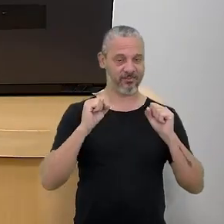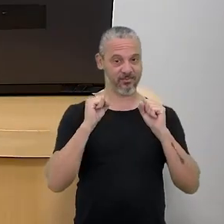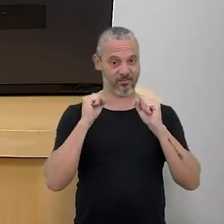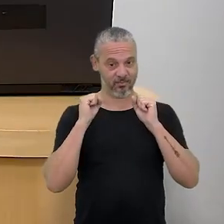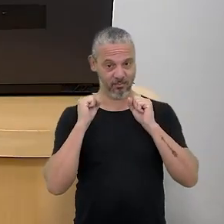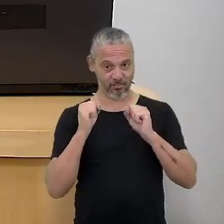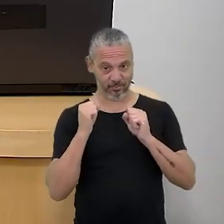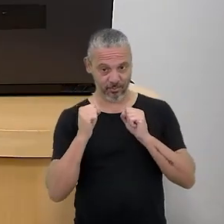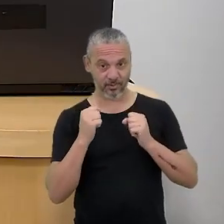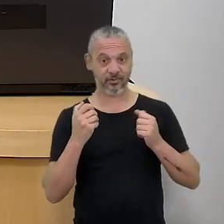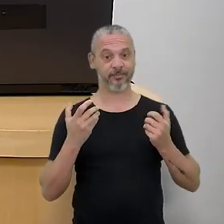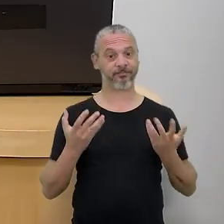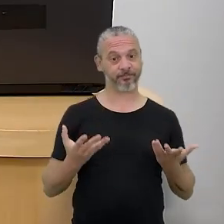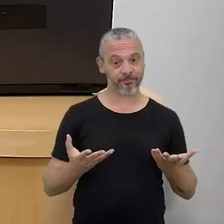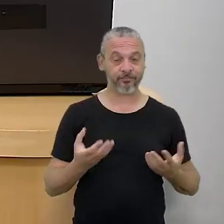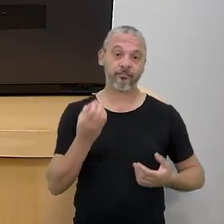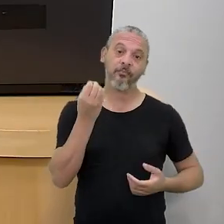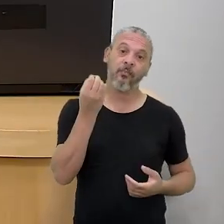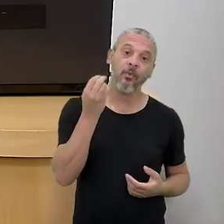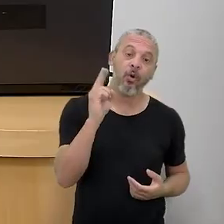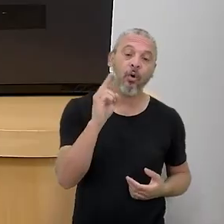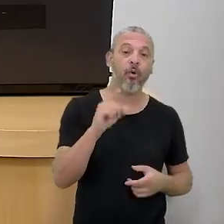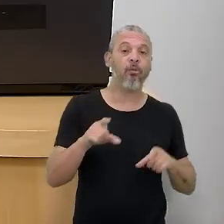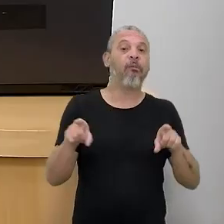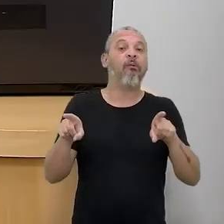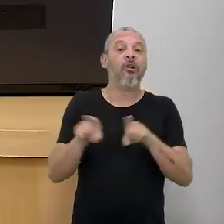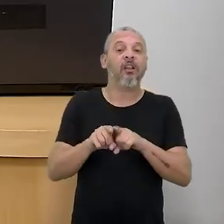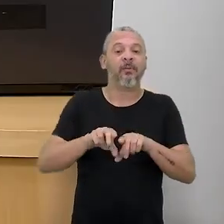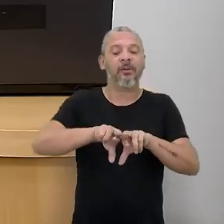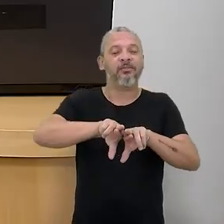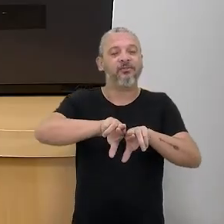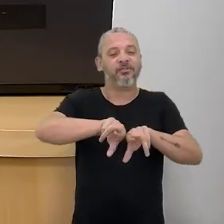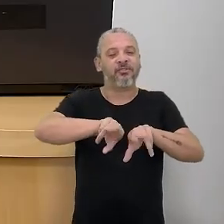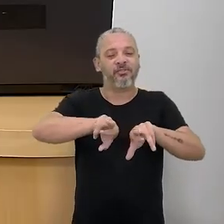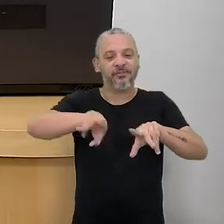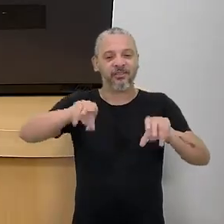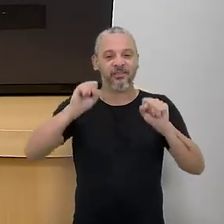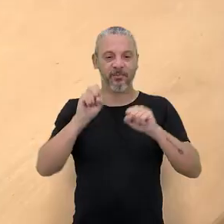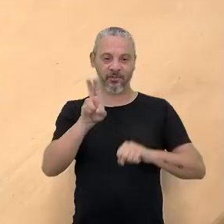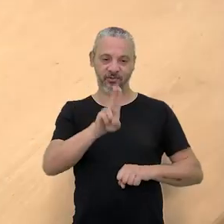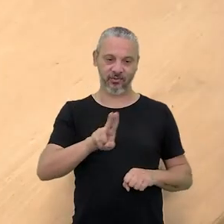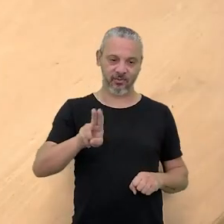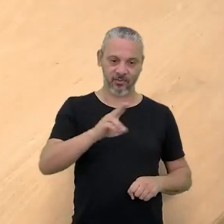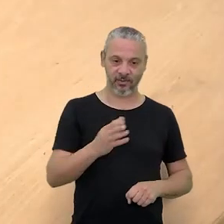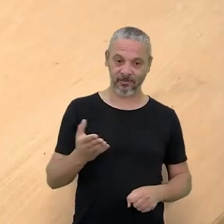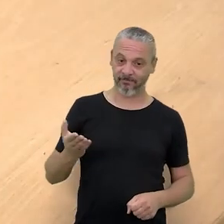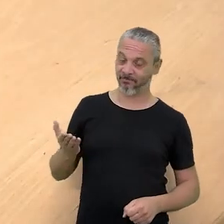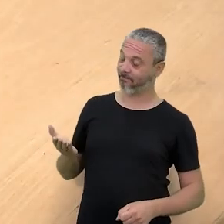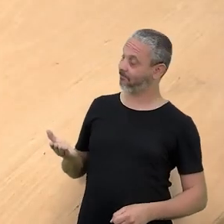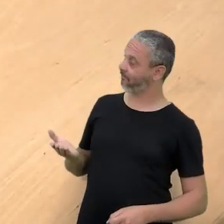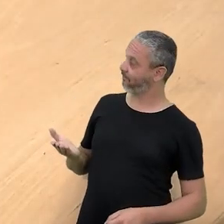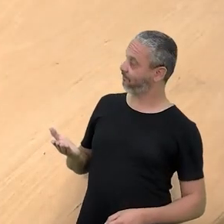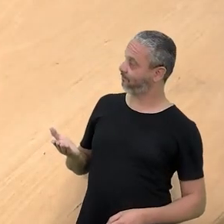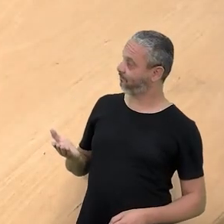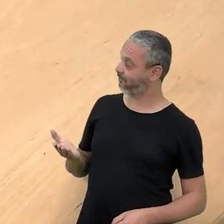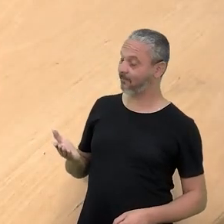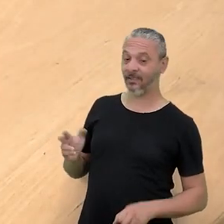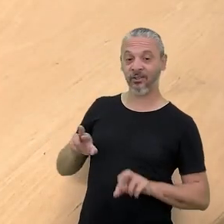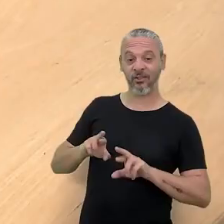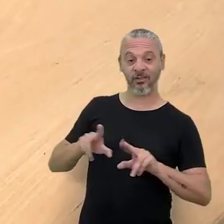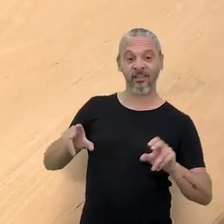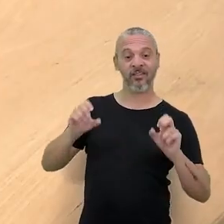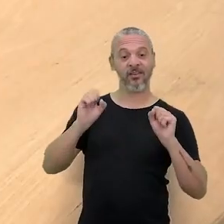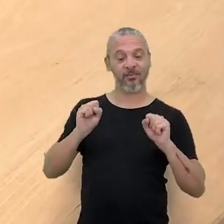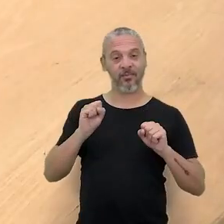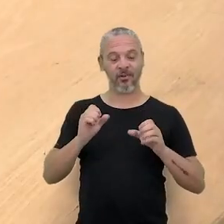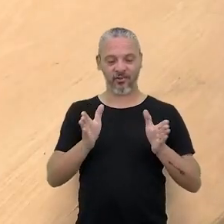uma caixinha de morango, ou nós podemos construir variações, como nós temos aqui, uma variação utilizando uma caixa